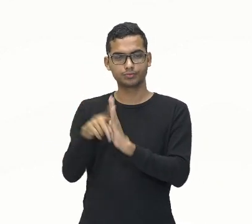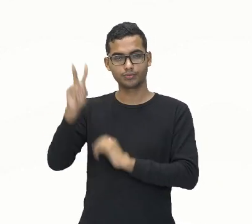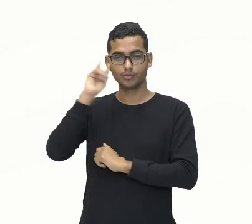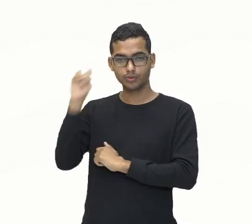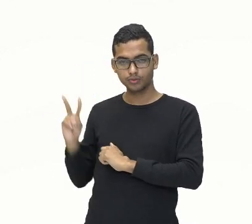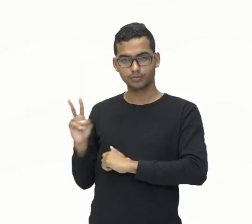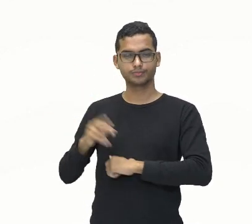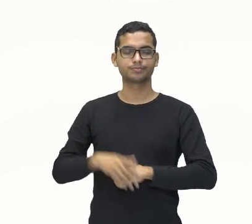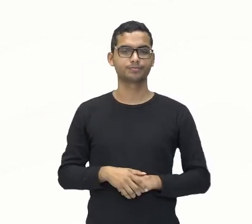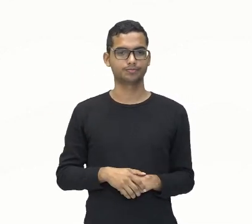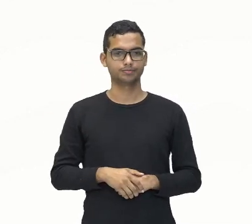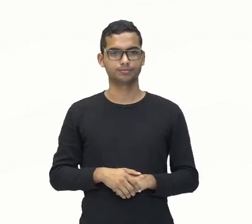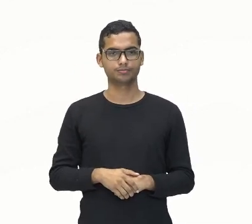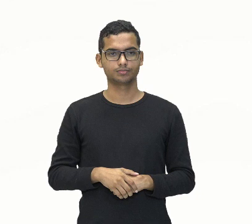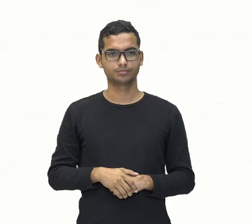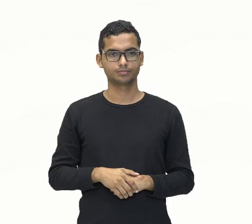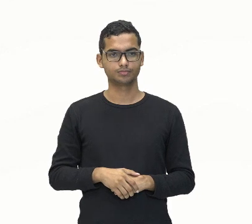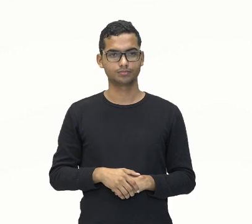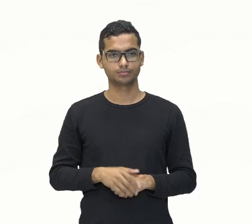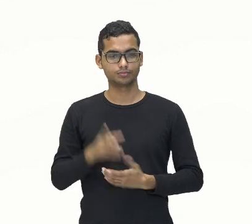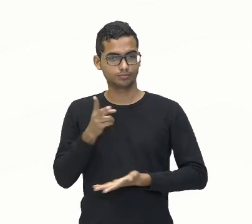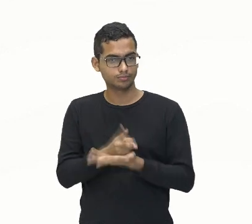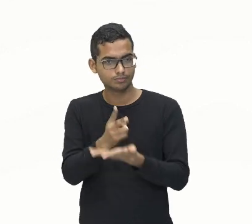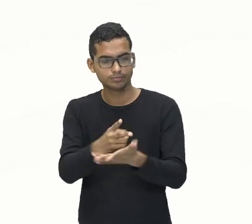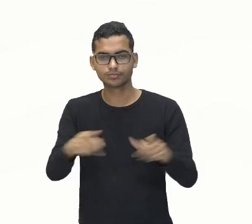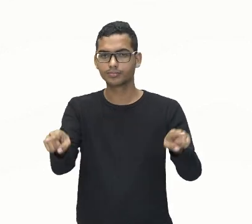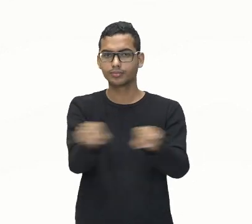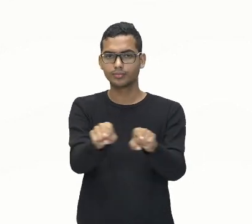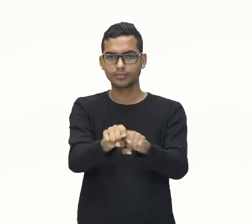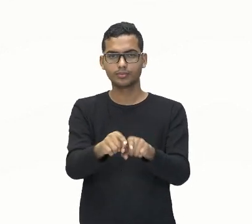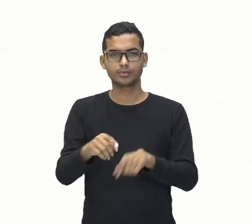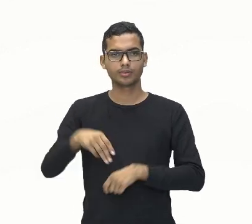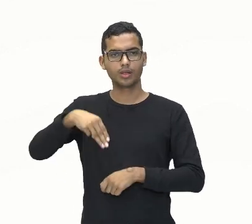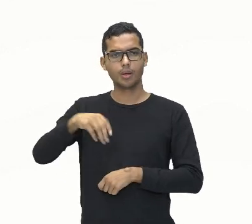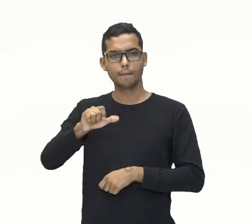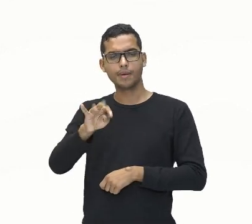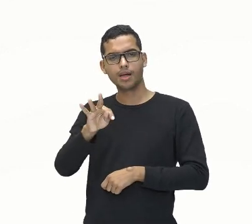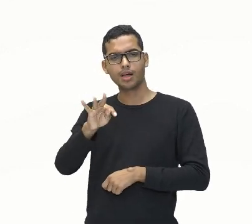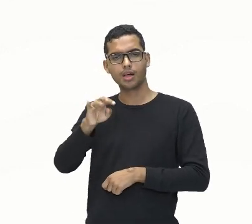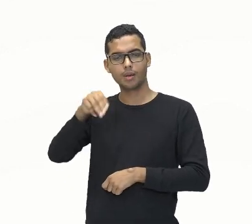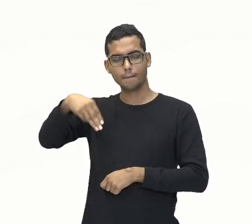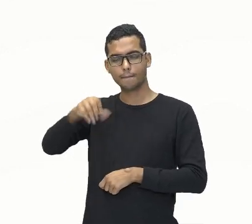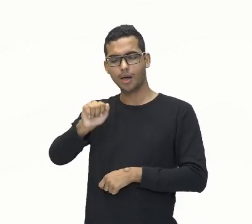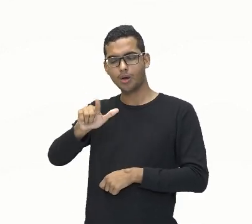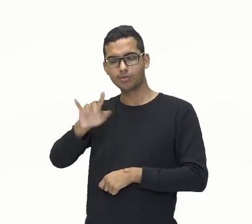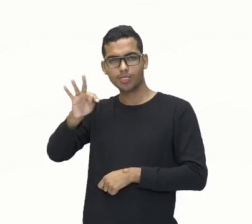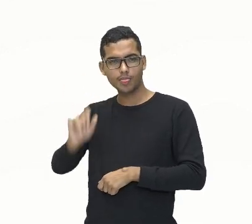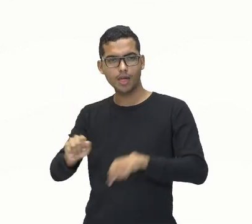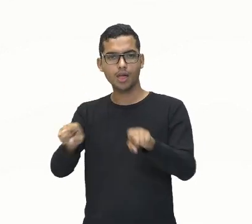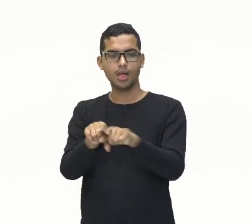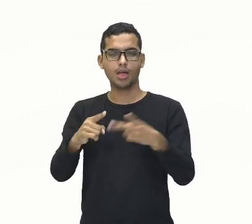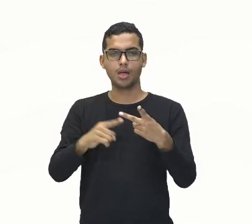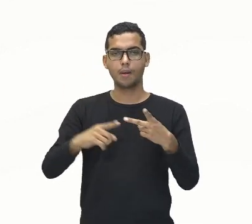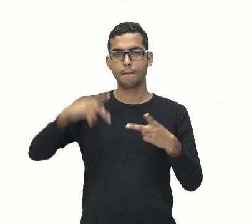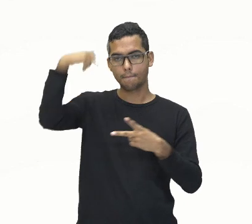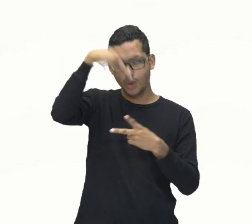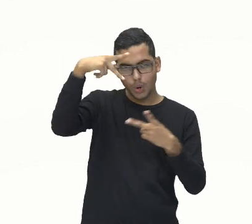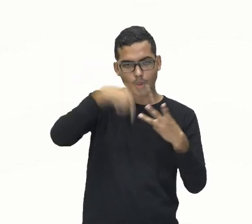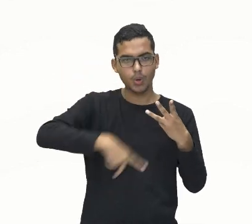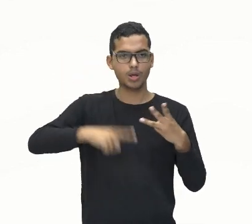né? E aqui continua a relação: Malta, Polônia, Portugal, República